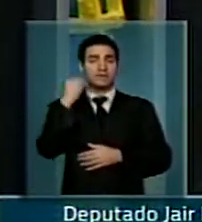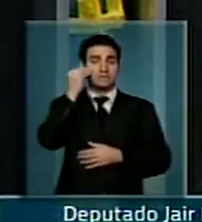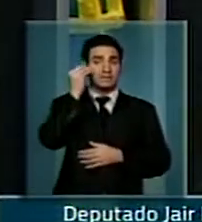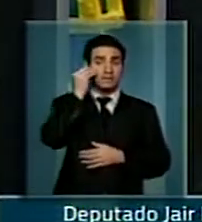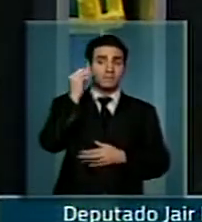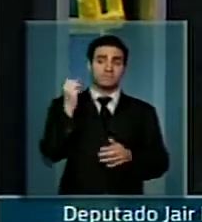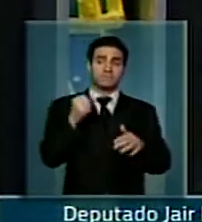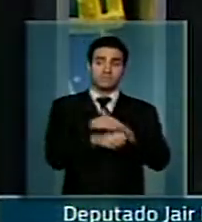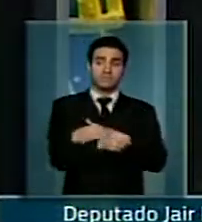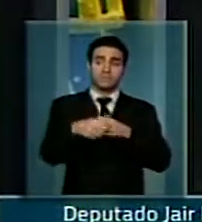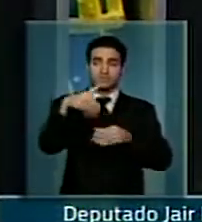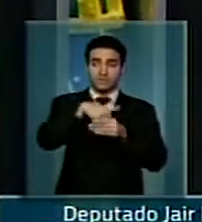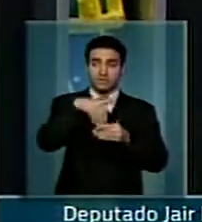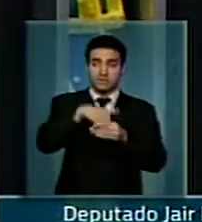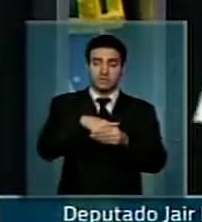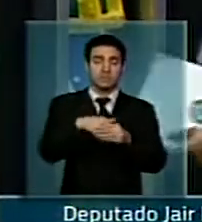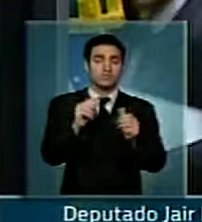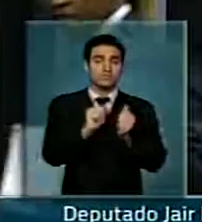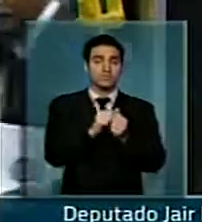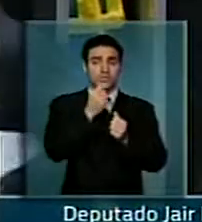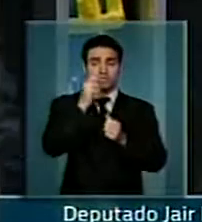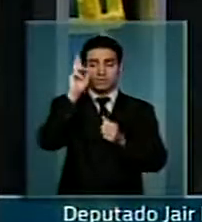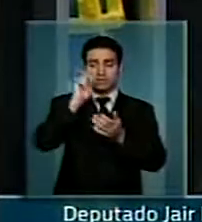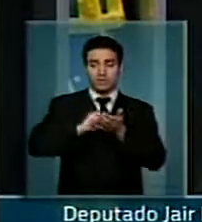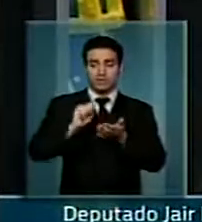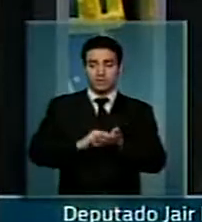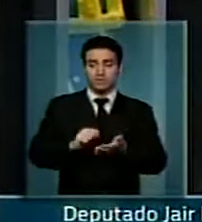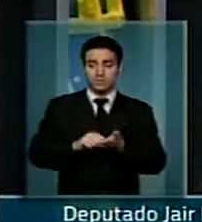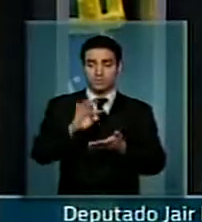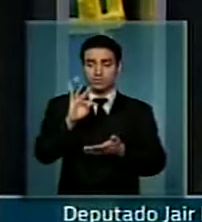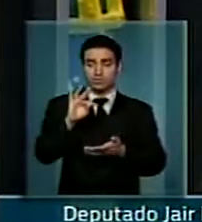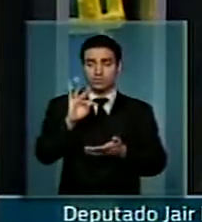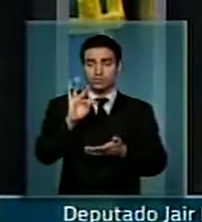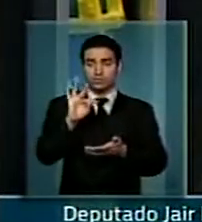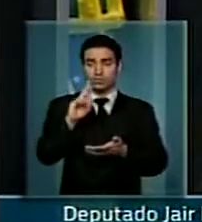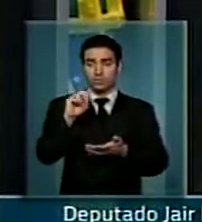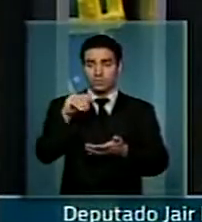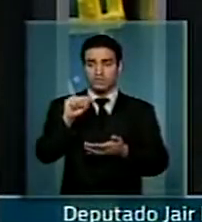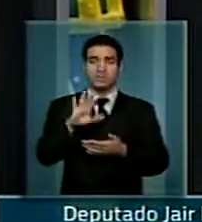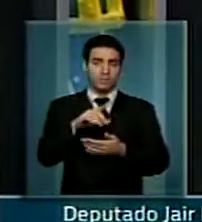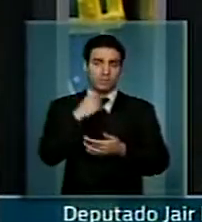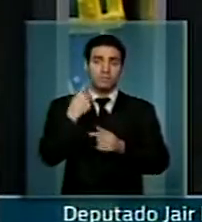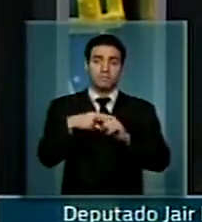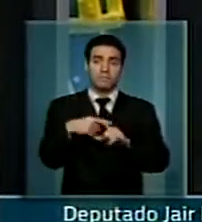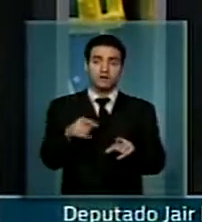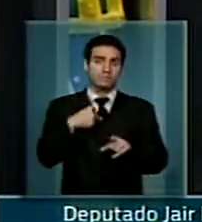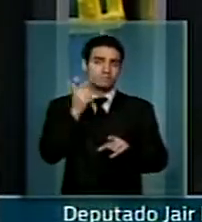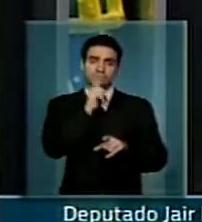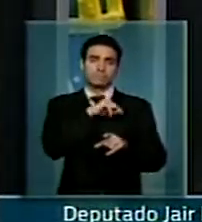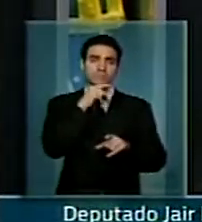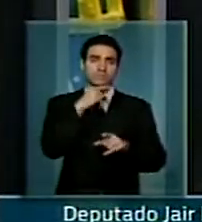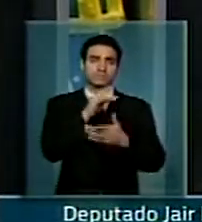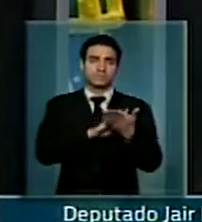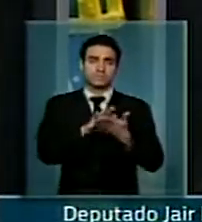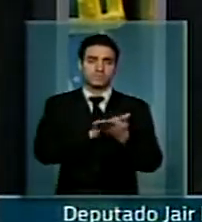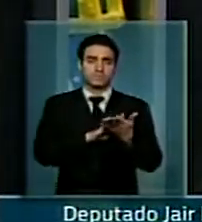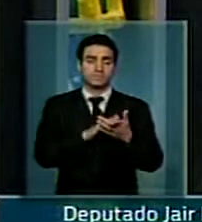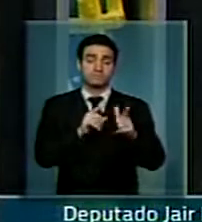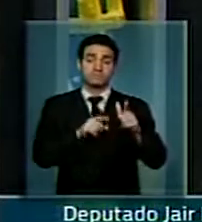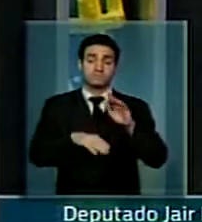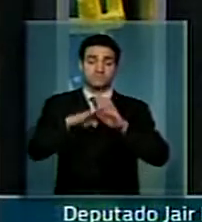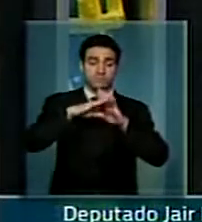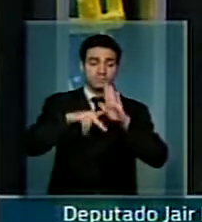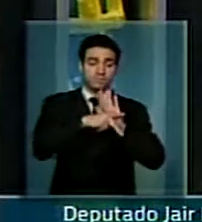votação. Junto com o relator Romeu Tuma, que até já faleceu e não obtivemos sucesso. E essa medida provisória